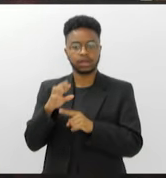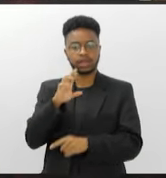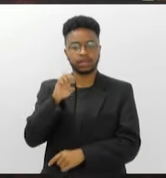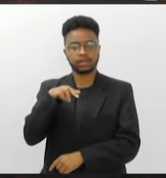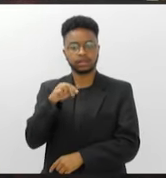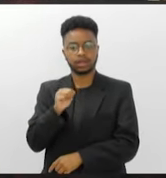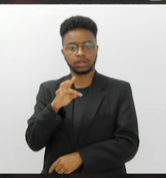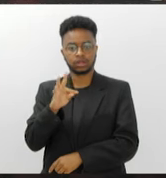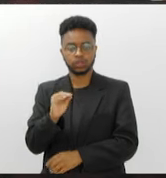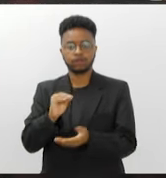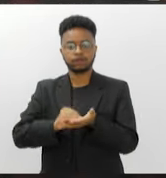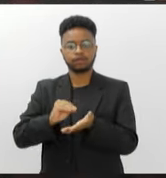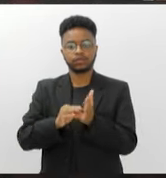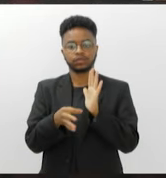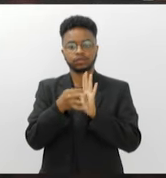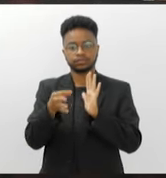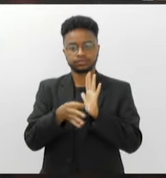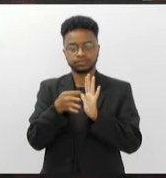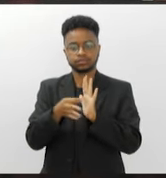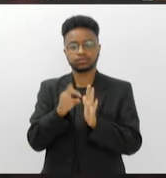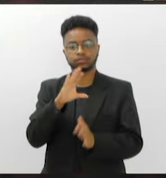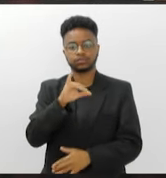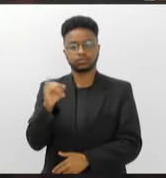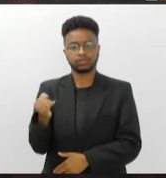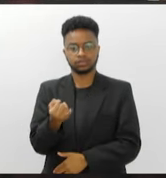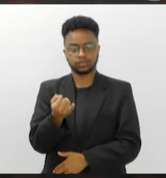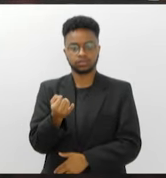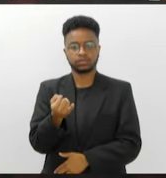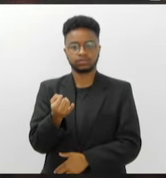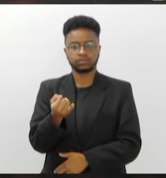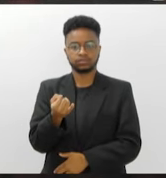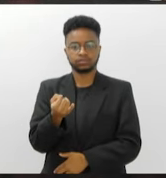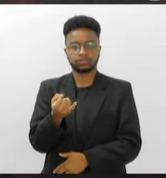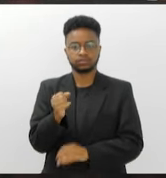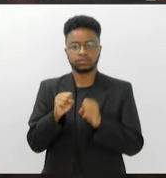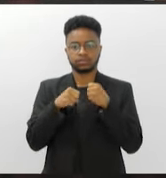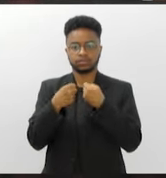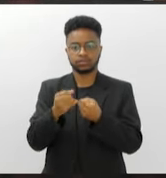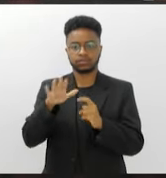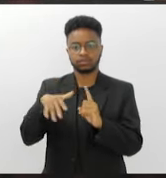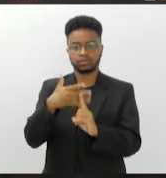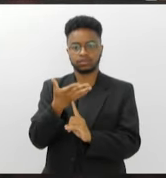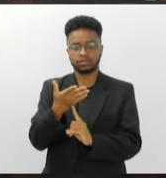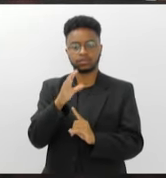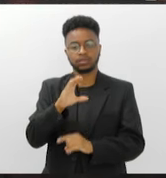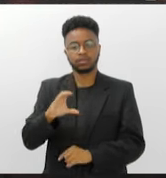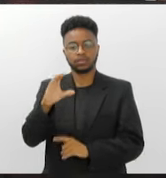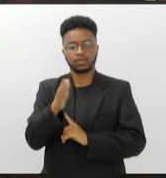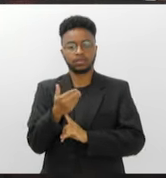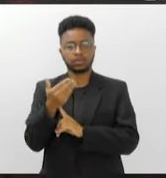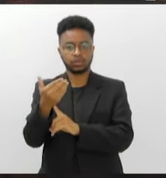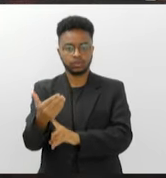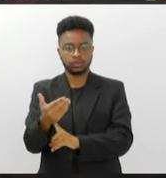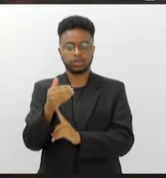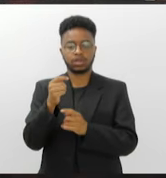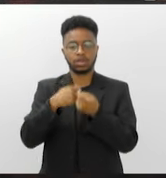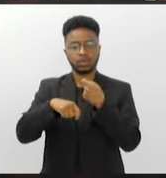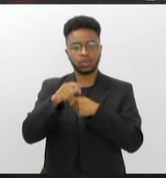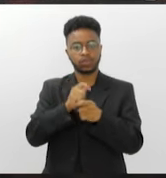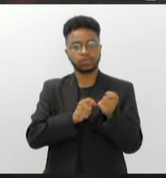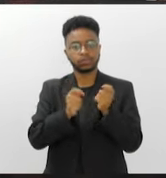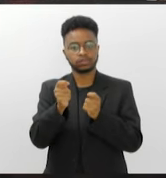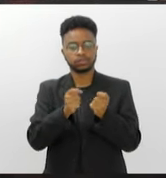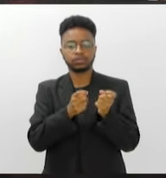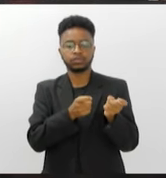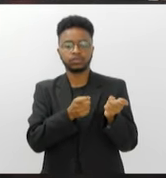Pendendo de pareceres das comissões Constituição e Justiça, Defesa do Meio Ambiente, Ciência e Tecnologia, Economia, Indústria e